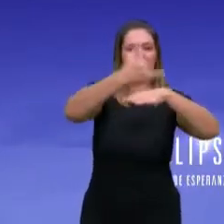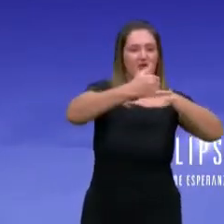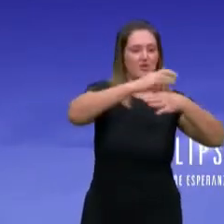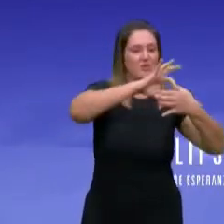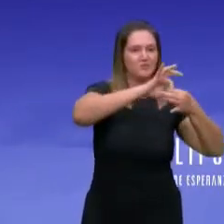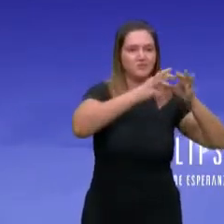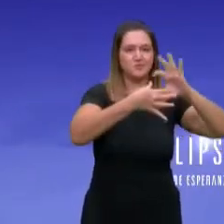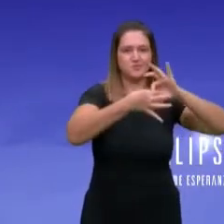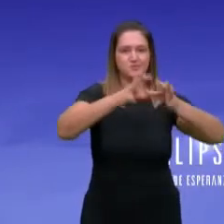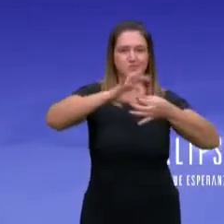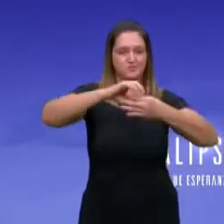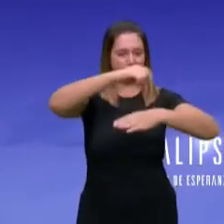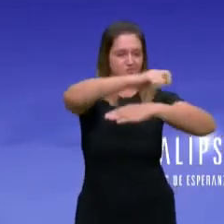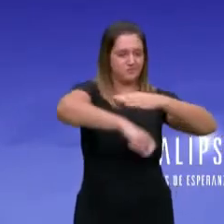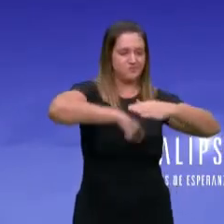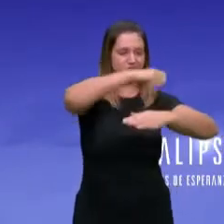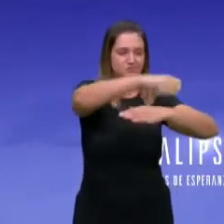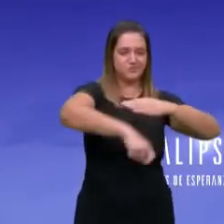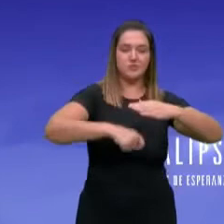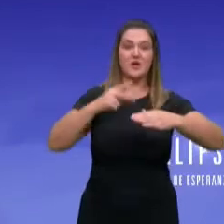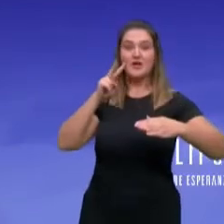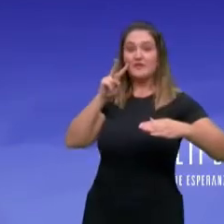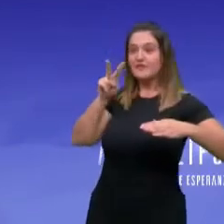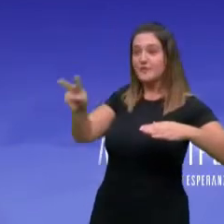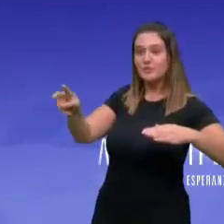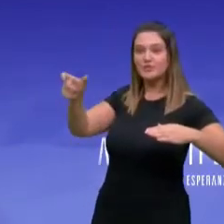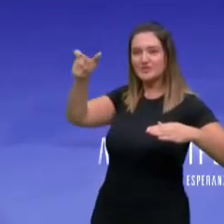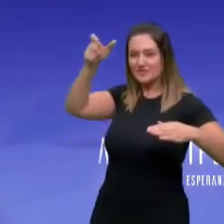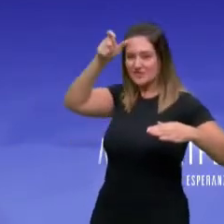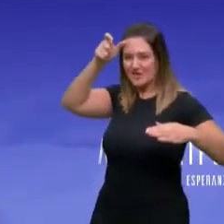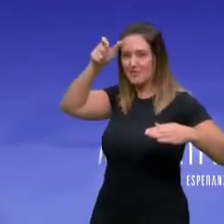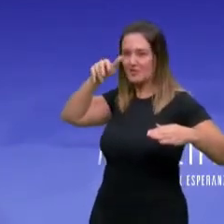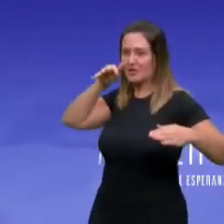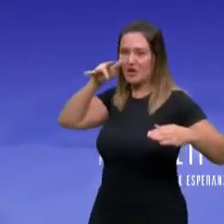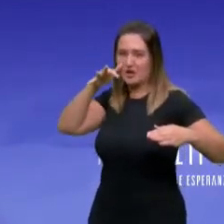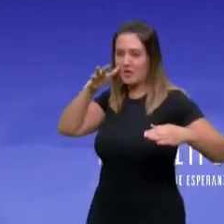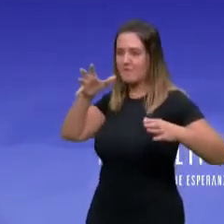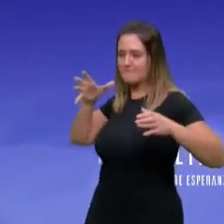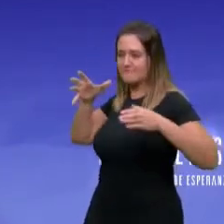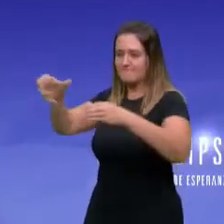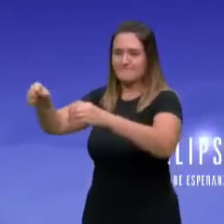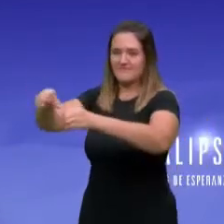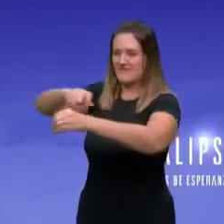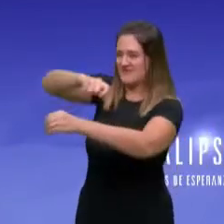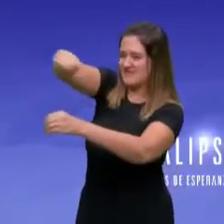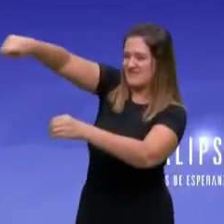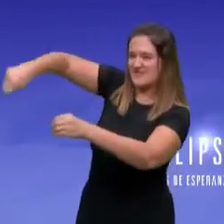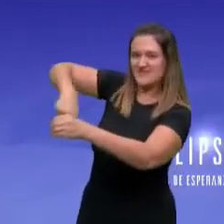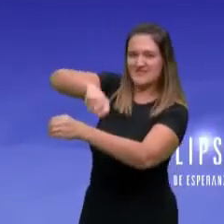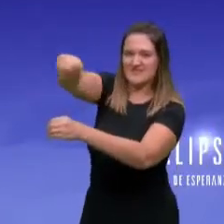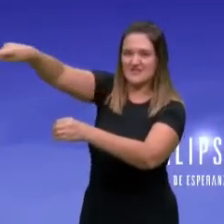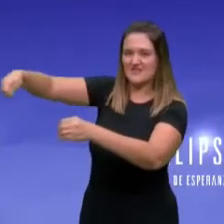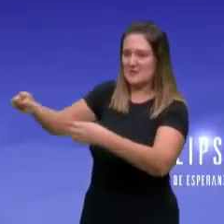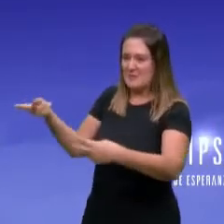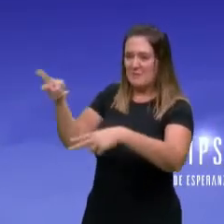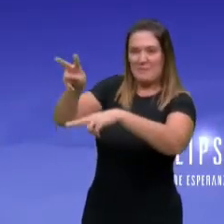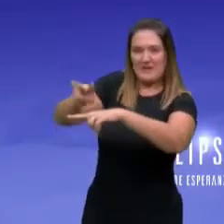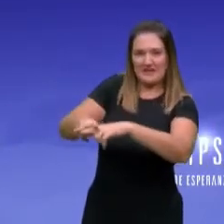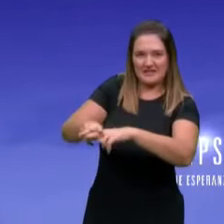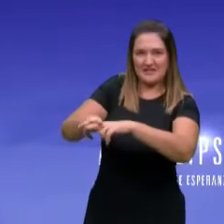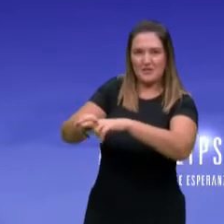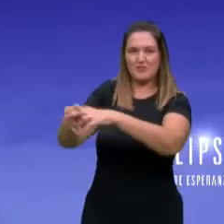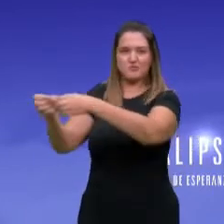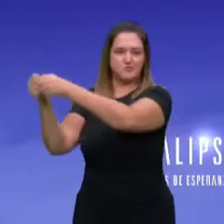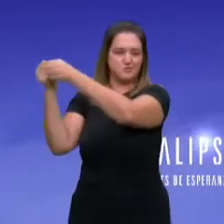uma grande corrente. Ele segurou o dragão, a antiga serpente, que é o diabo e Satanás, e o prendeu por mil anos. Lançou-o